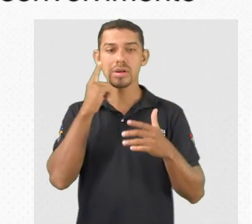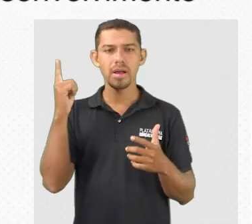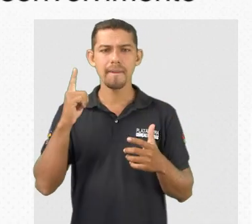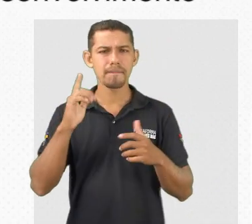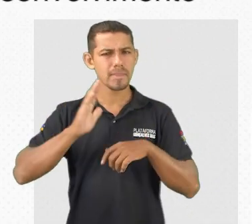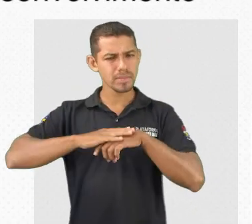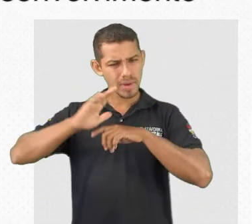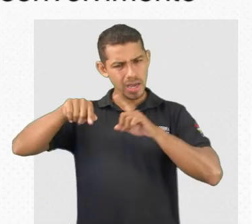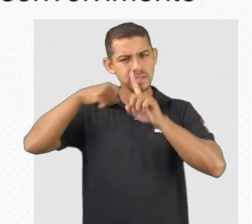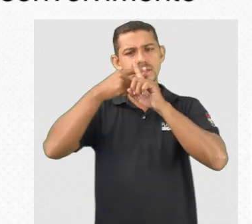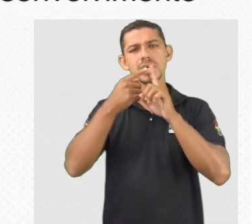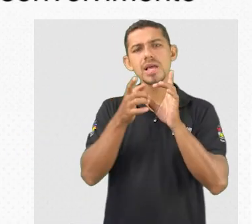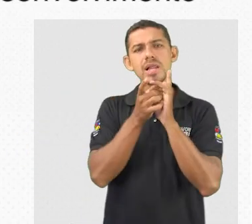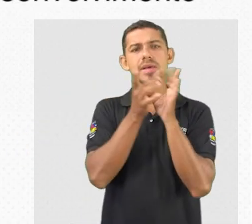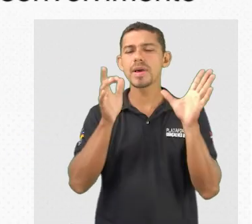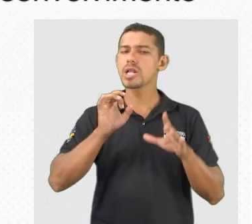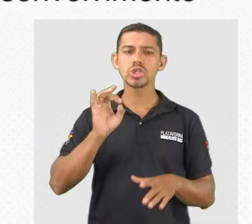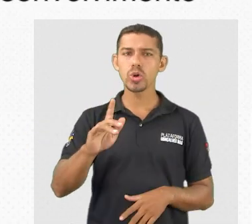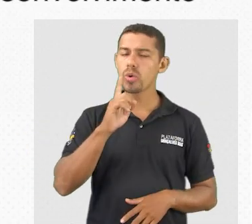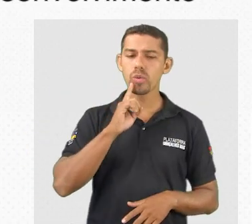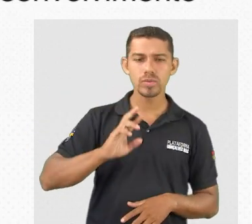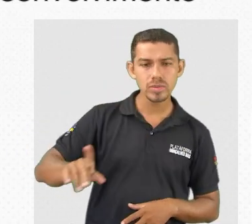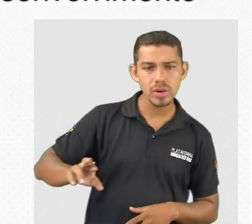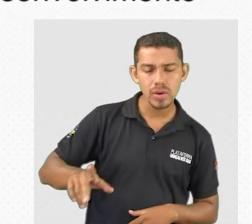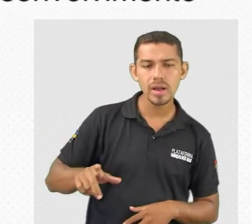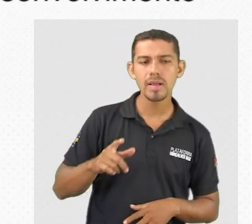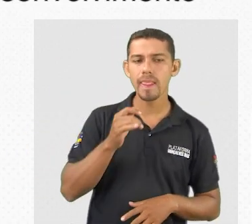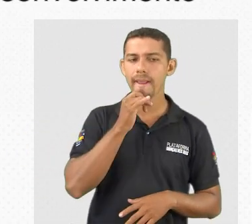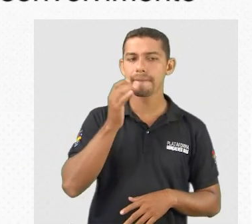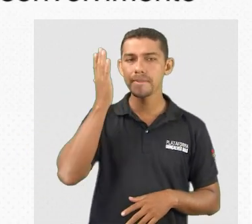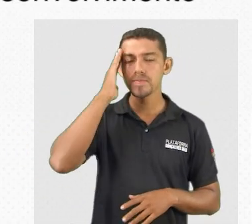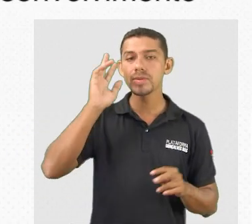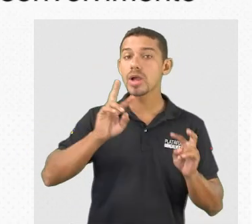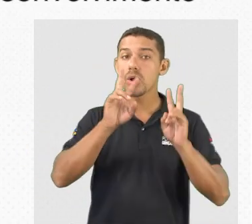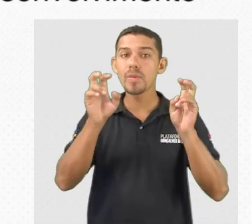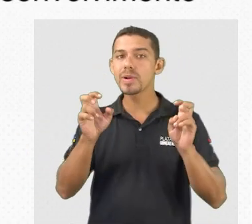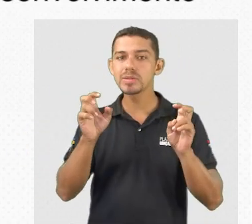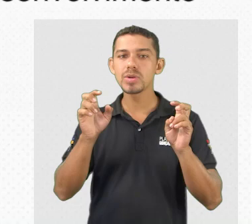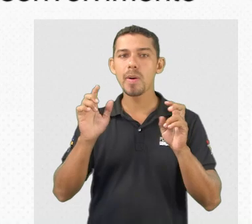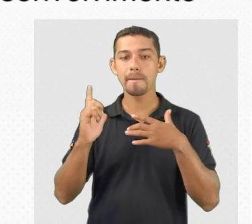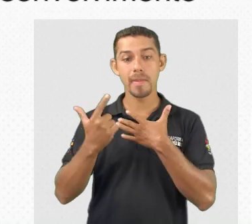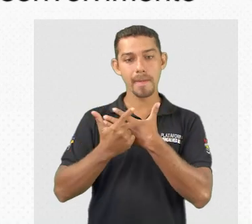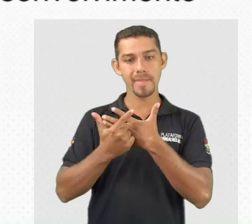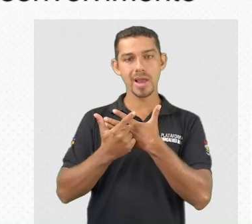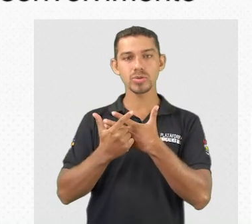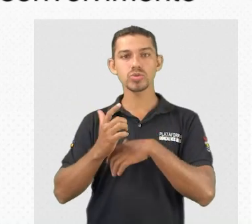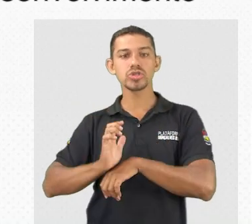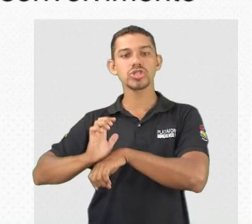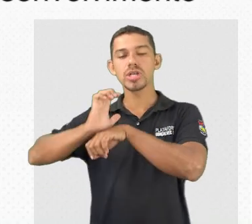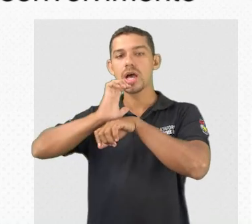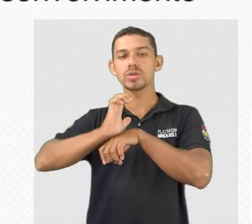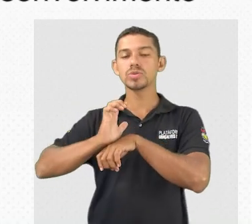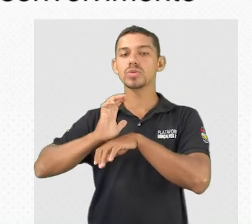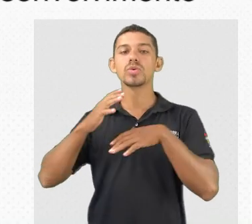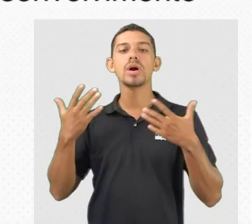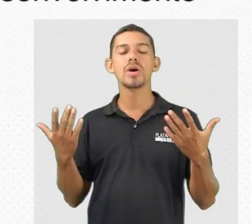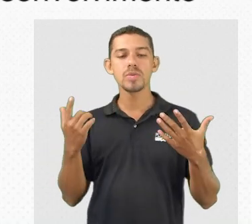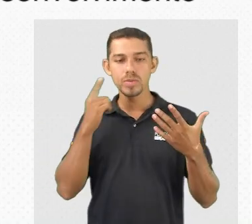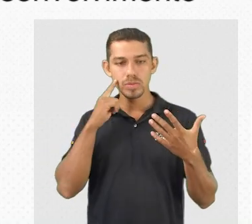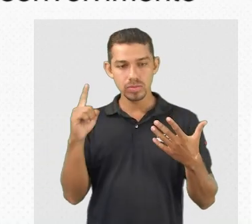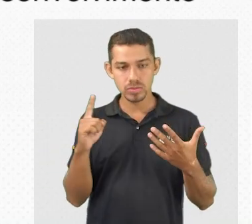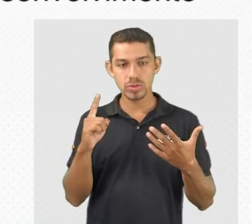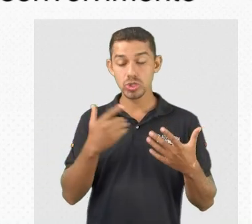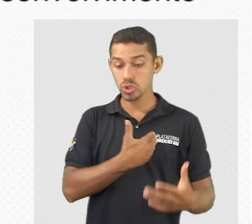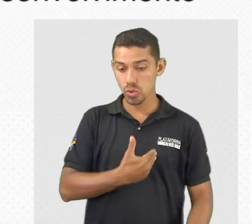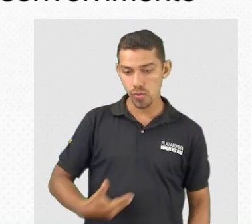mais liberal não é só isso. Tem a ver também com uma compreensão sobre o papel do Estado. Qual seria o papel do Estado e qual seria o papel